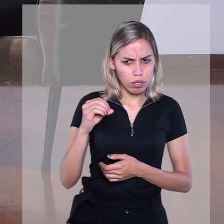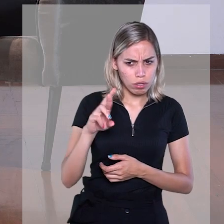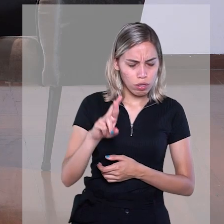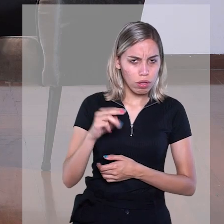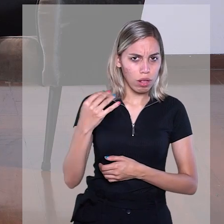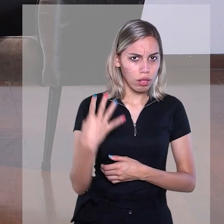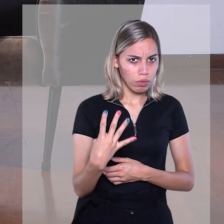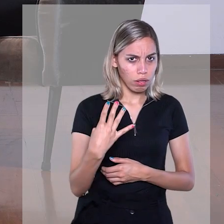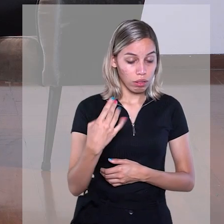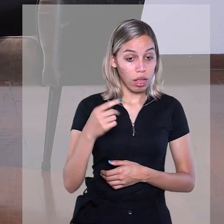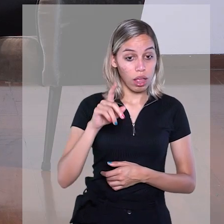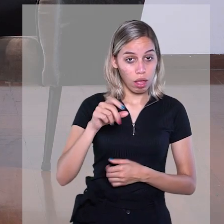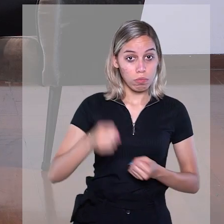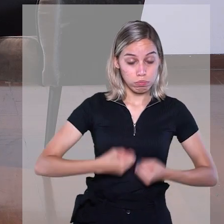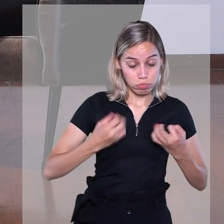eu fiz baseado